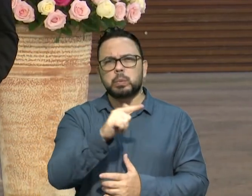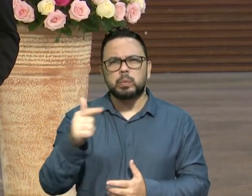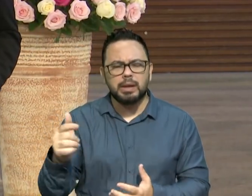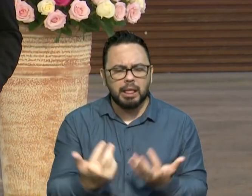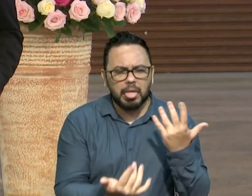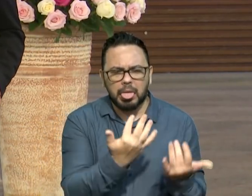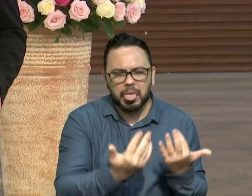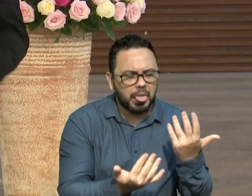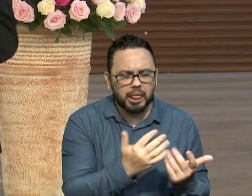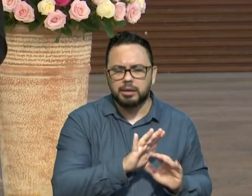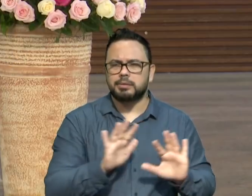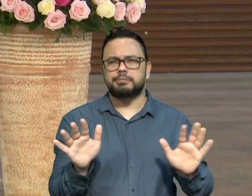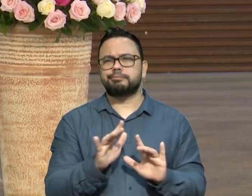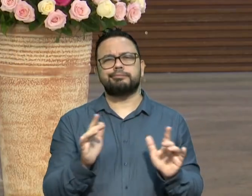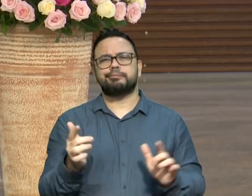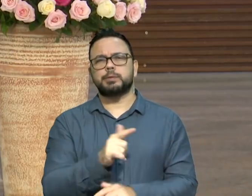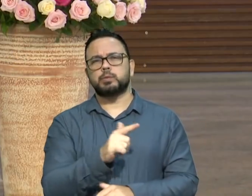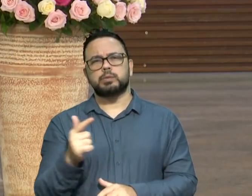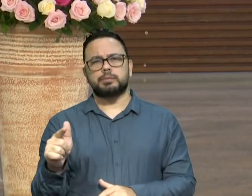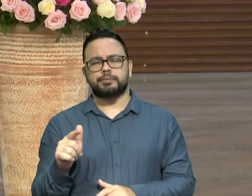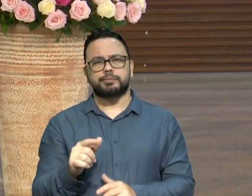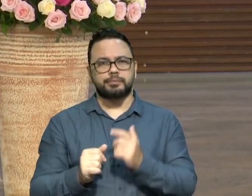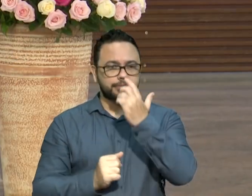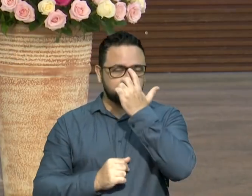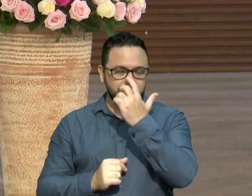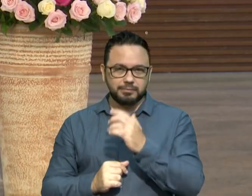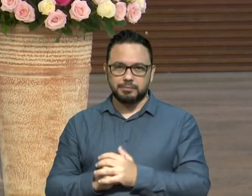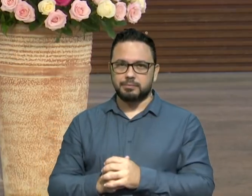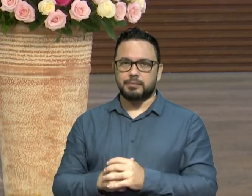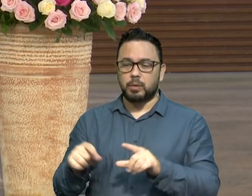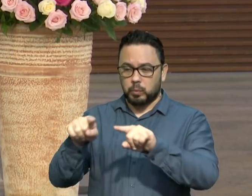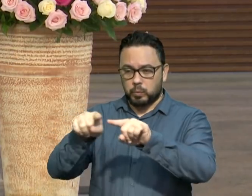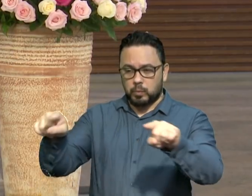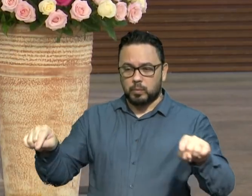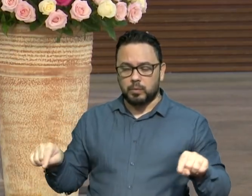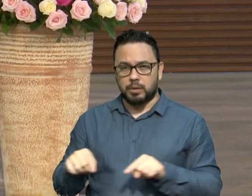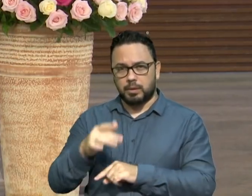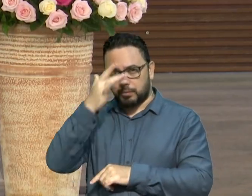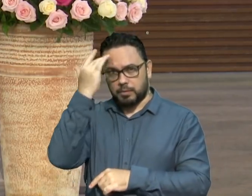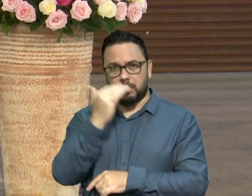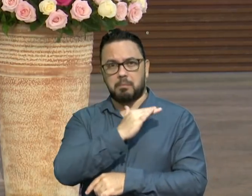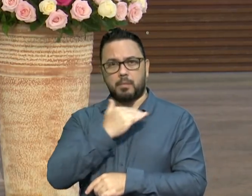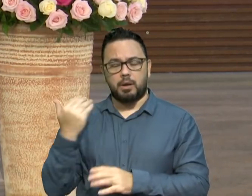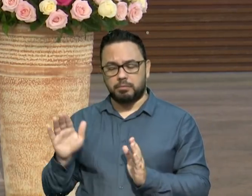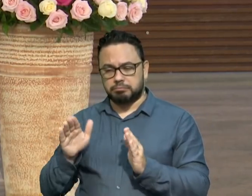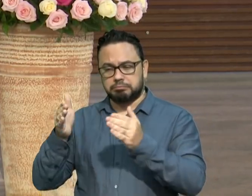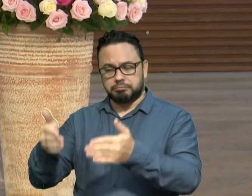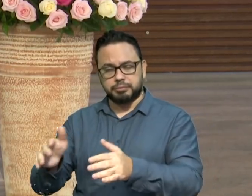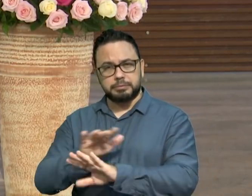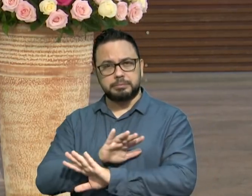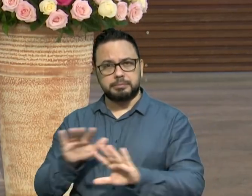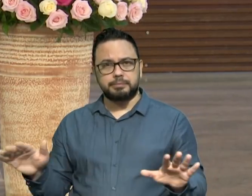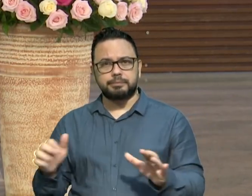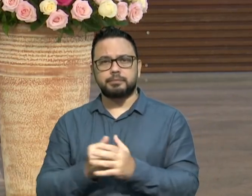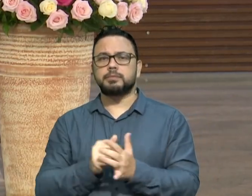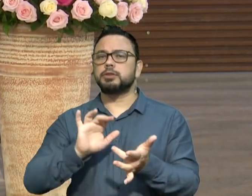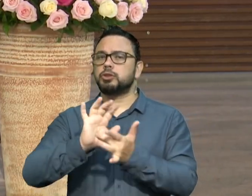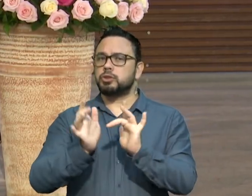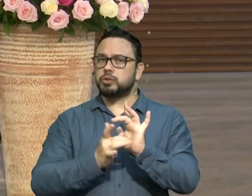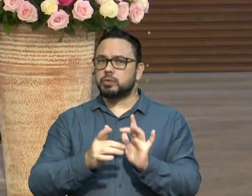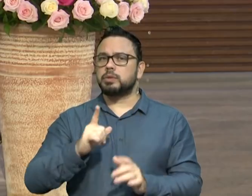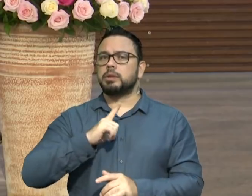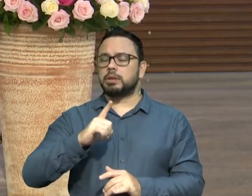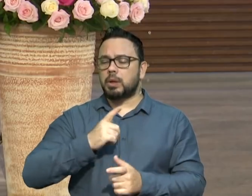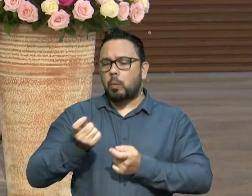existe o inferno e Sepultura é a mesma coisa o Whisky Jesus e Apocalipse diesel tem as chaves da Morte